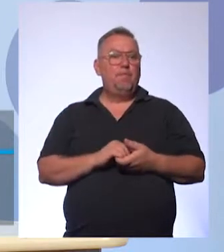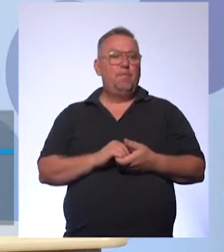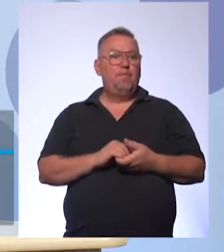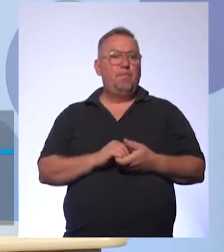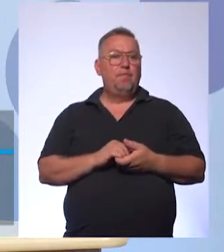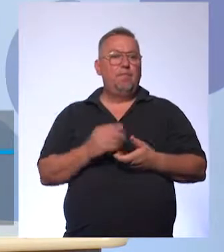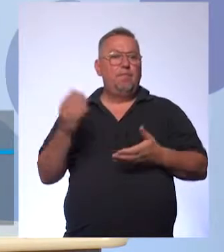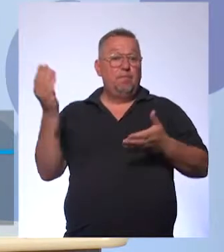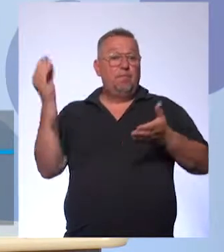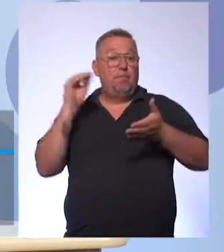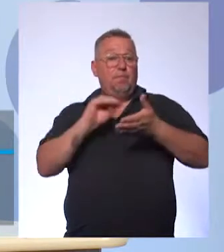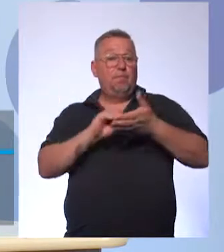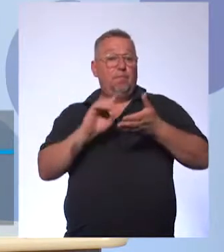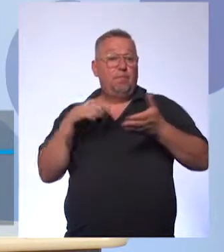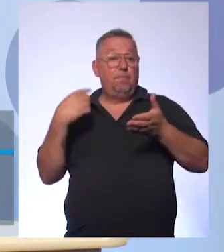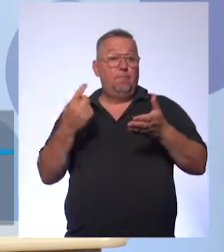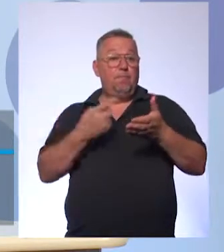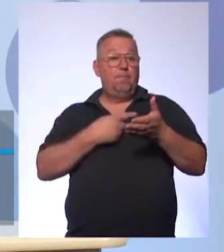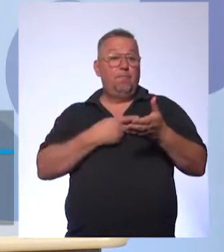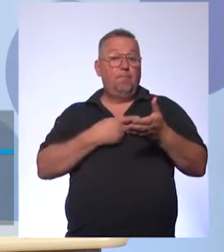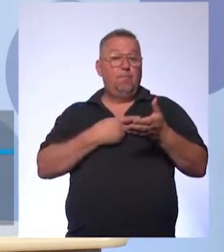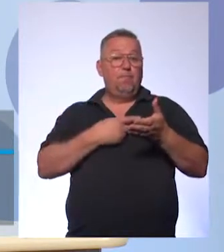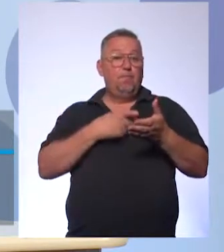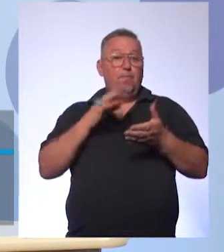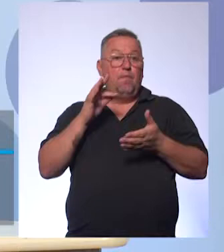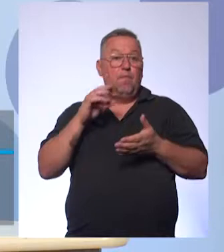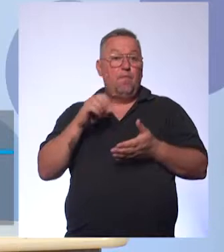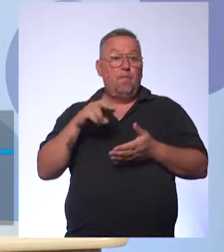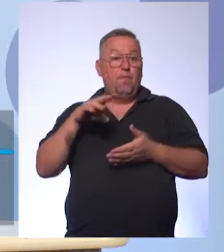Ó. Ele colocou aqui para nós, Ed, essa fonte